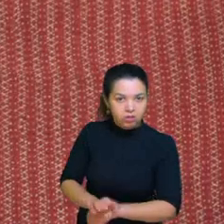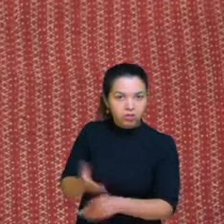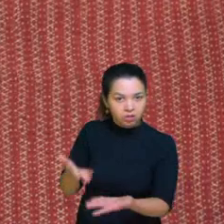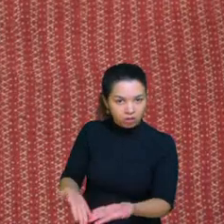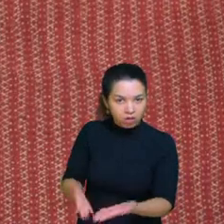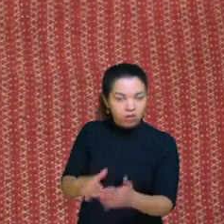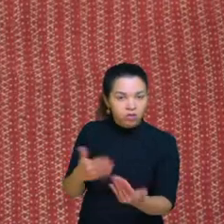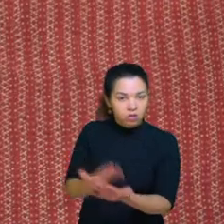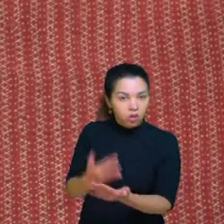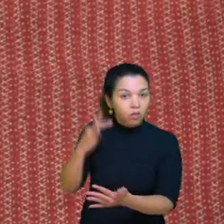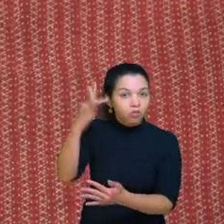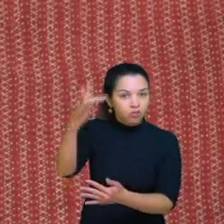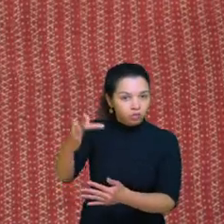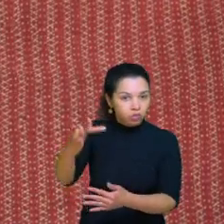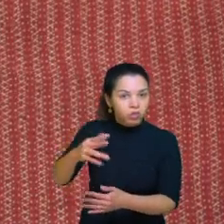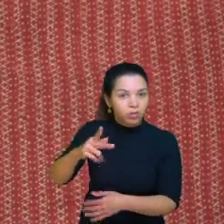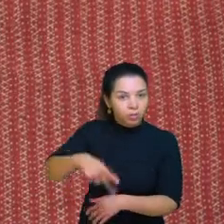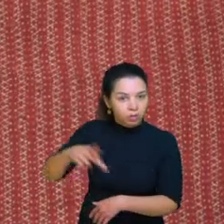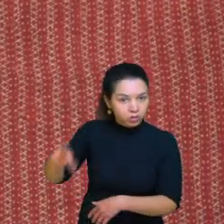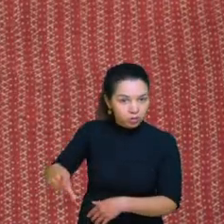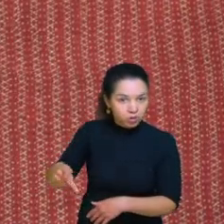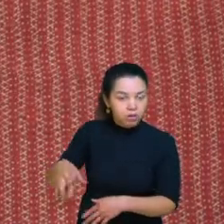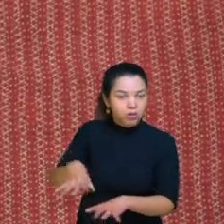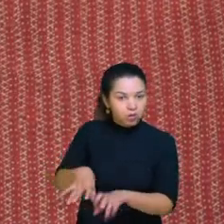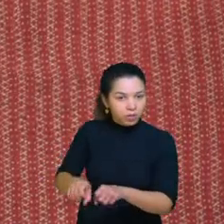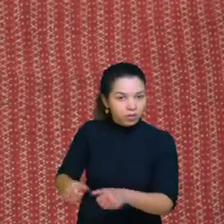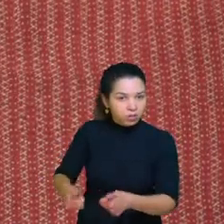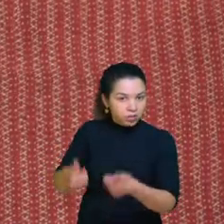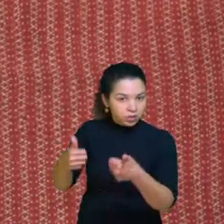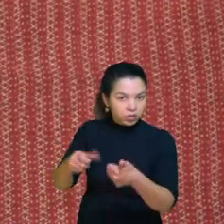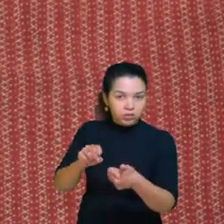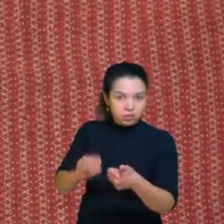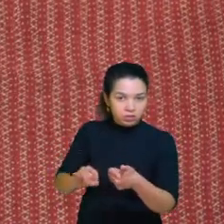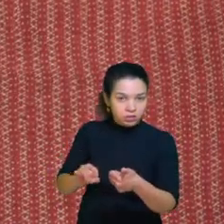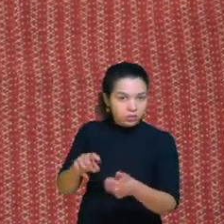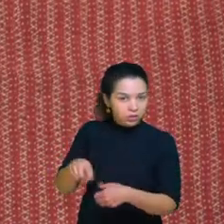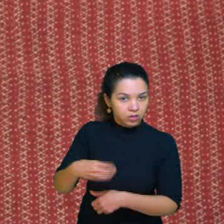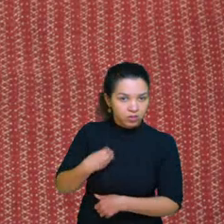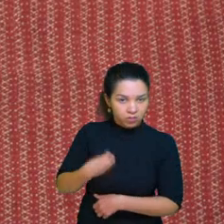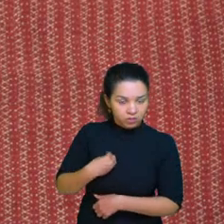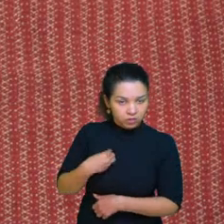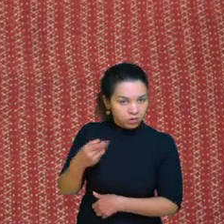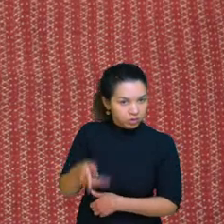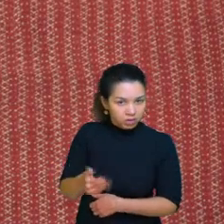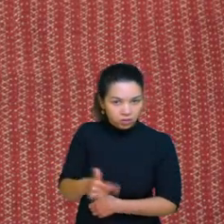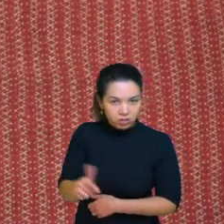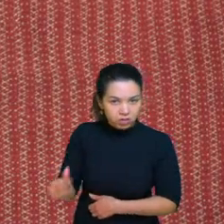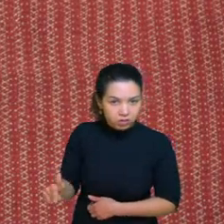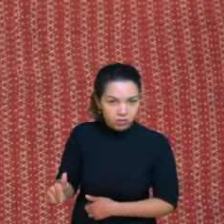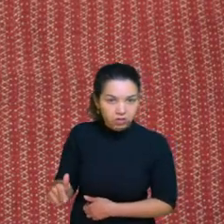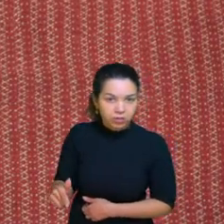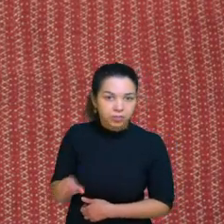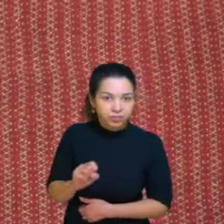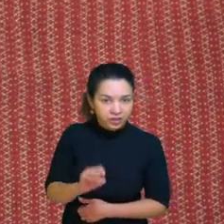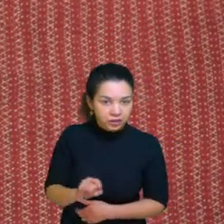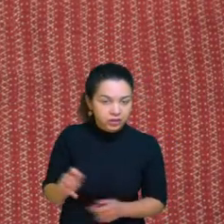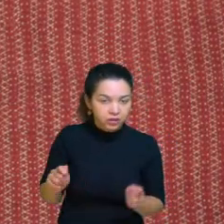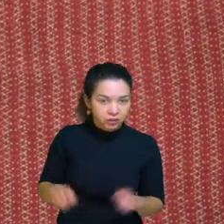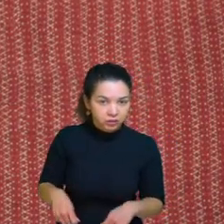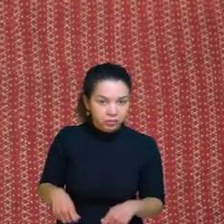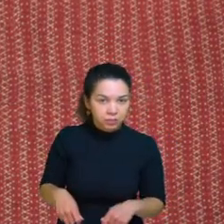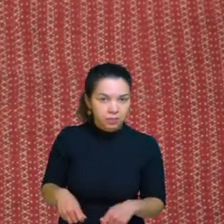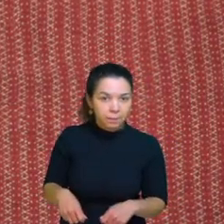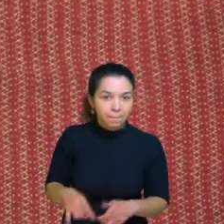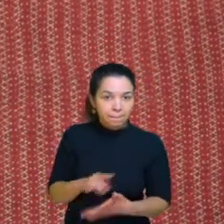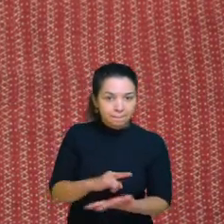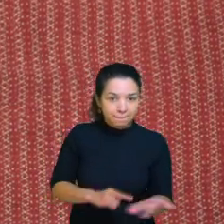aula ele consiga ter uma formação muito melhor do que porque se ele não tivesse ali então de repente eh Se desse para colocar nesse